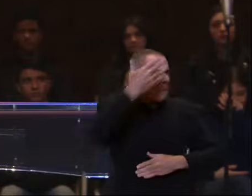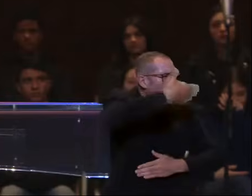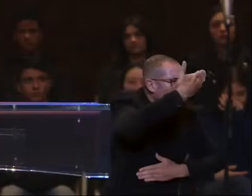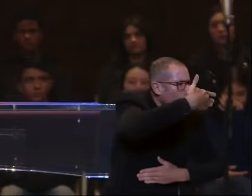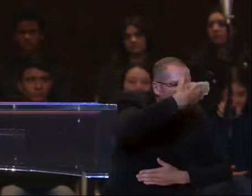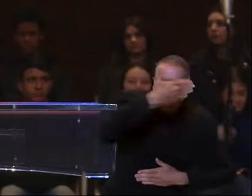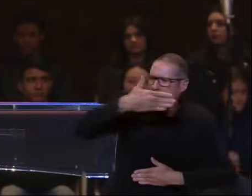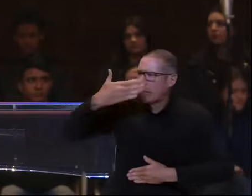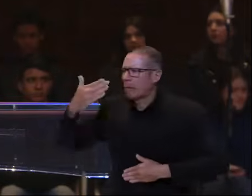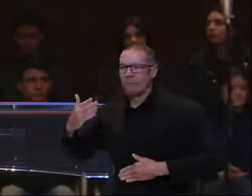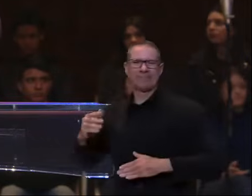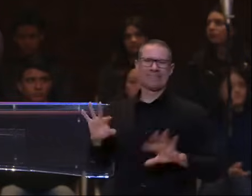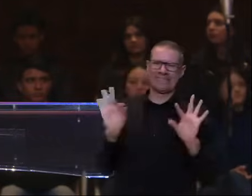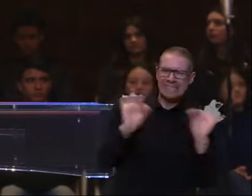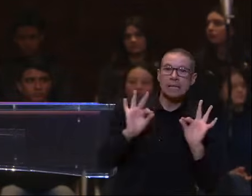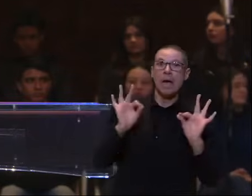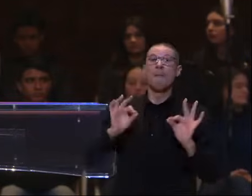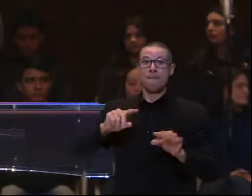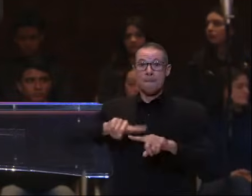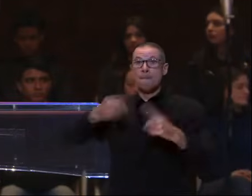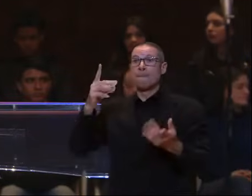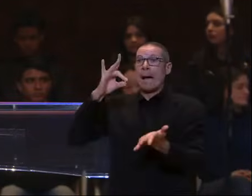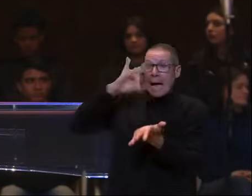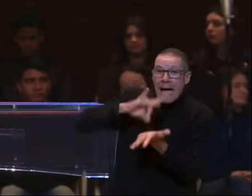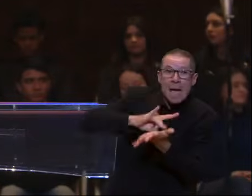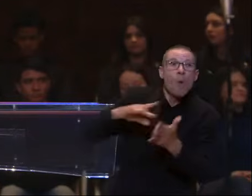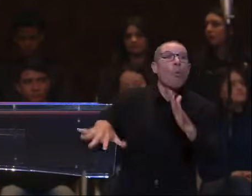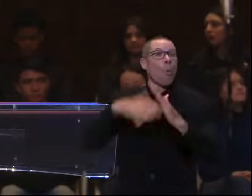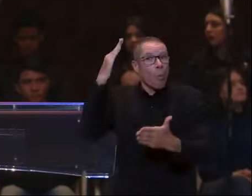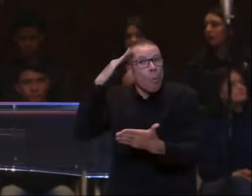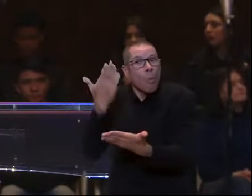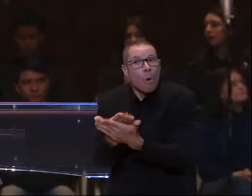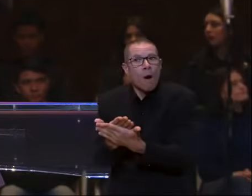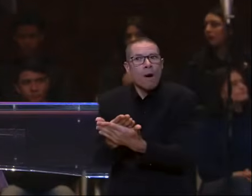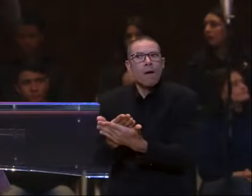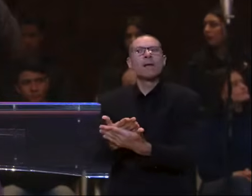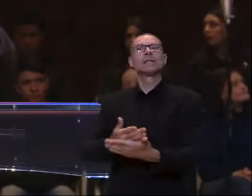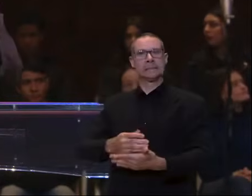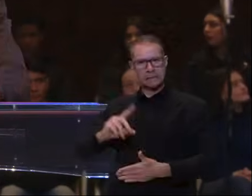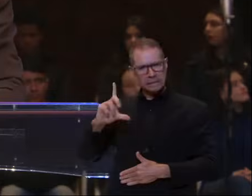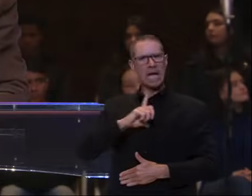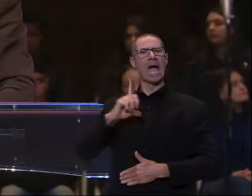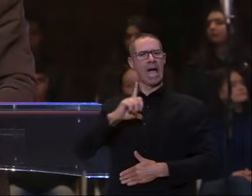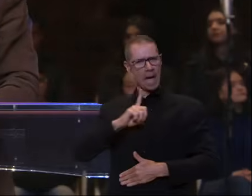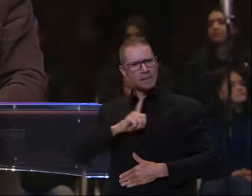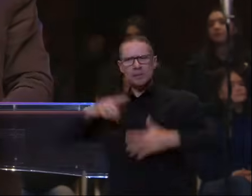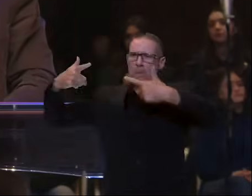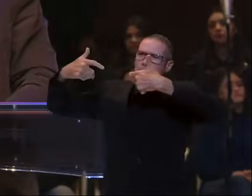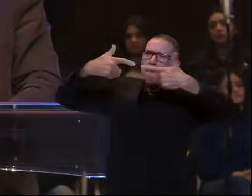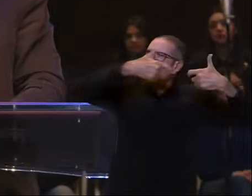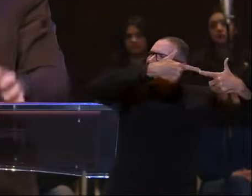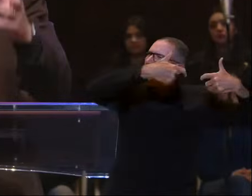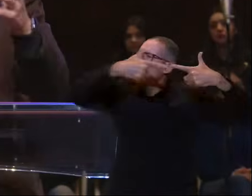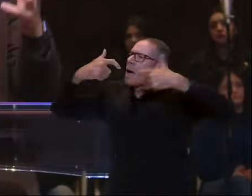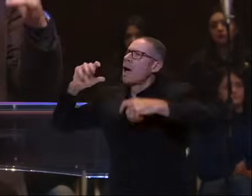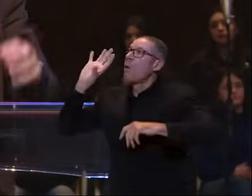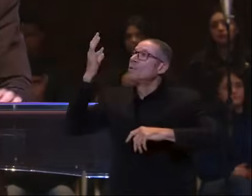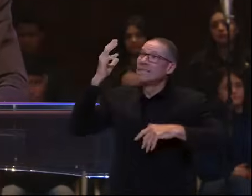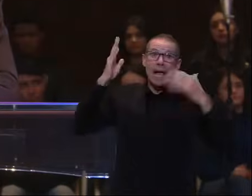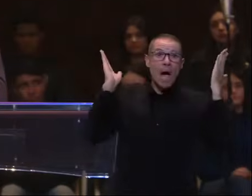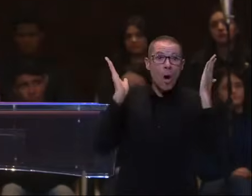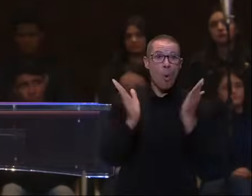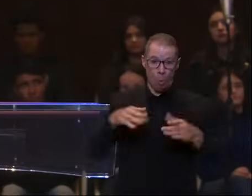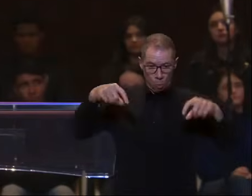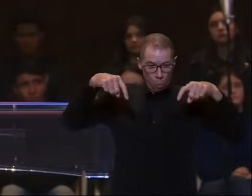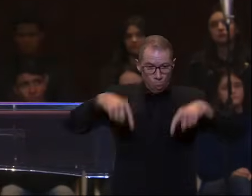vê-la, enxergá-la, mas ela é real. Quantos creem nisso? Existe uma guerra acontecendo agora